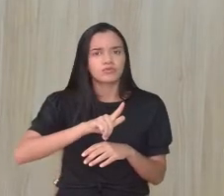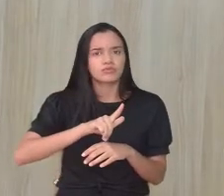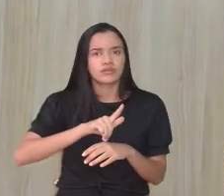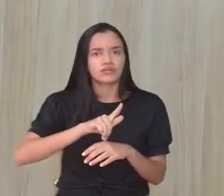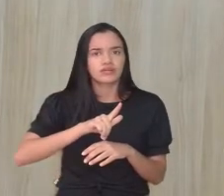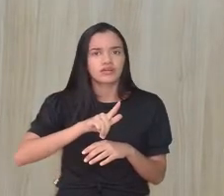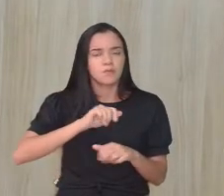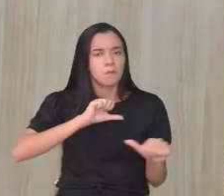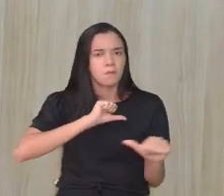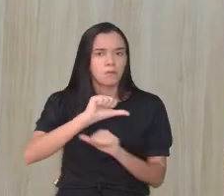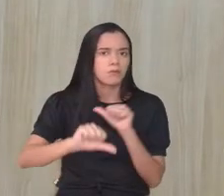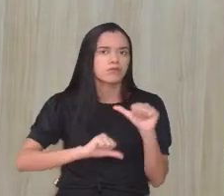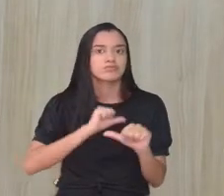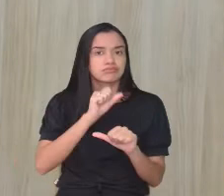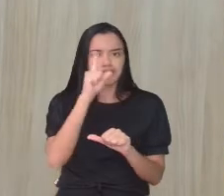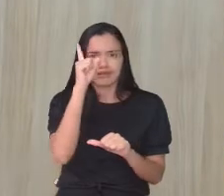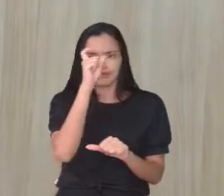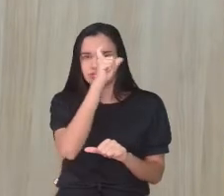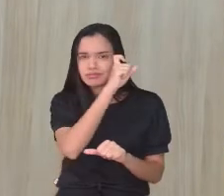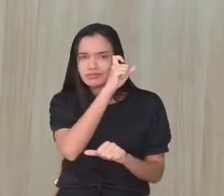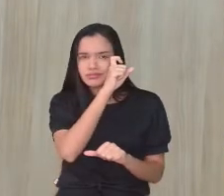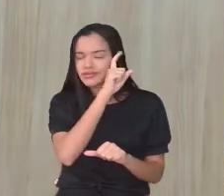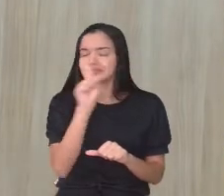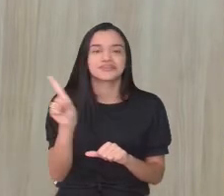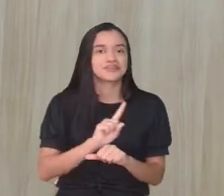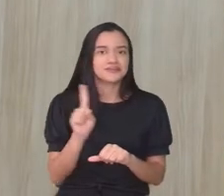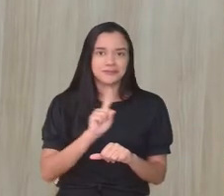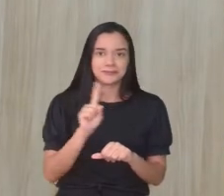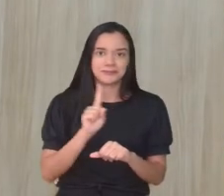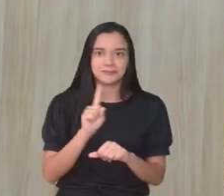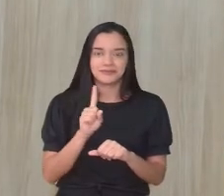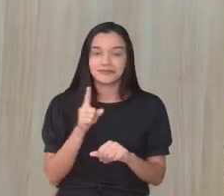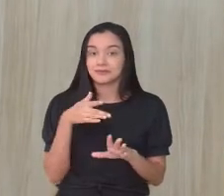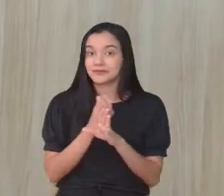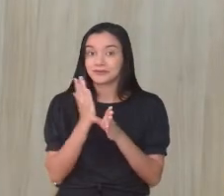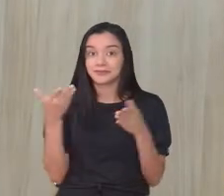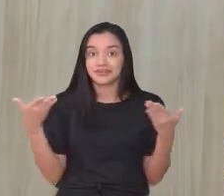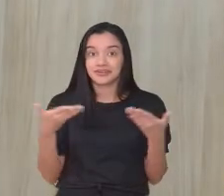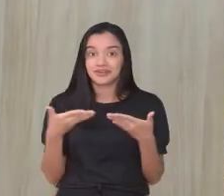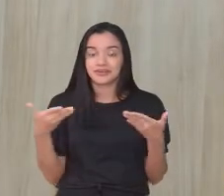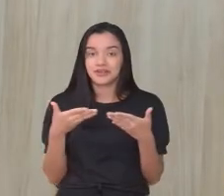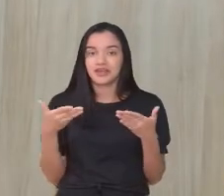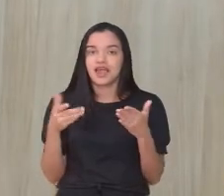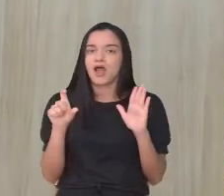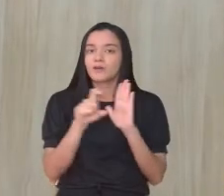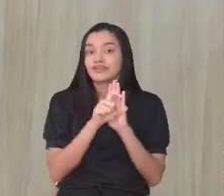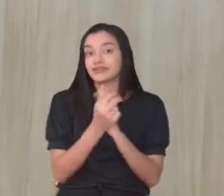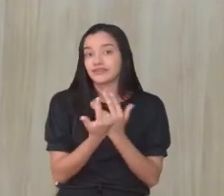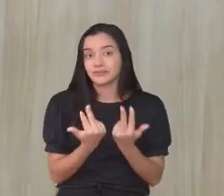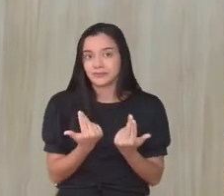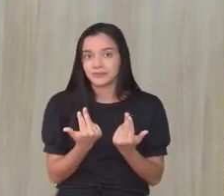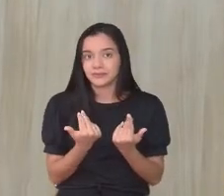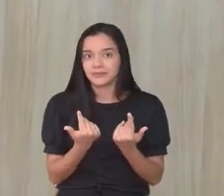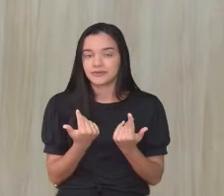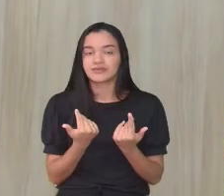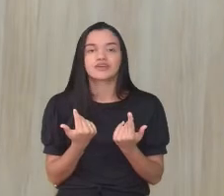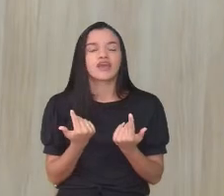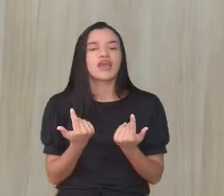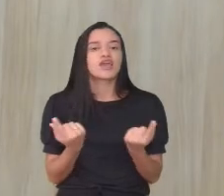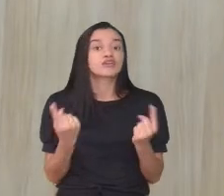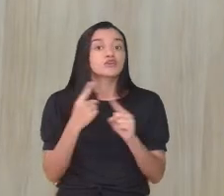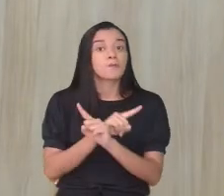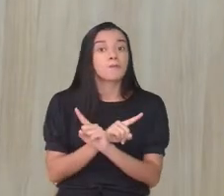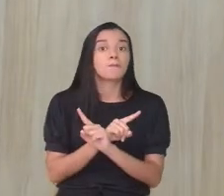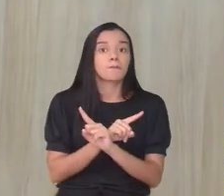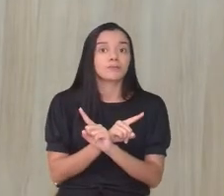a mudança? É difícil? Não é difícil? Vamos descobrir agora. Eu peguei o mesmo trecho, tá? Que faz essa alternância para a